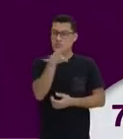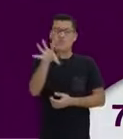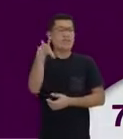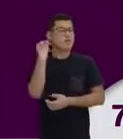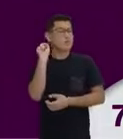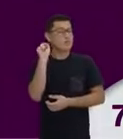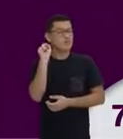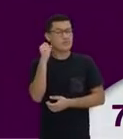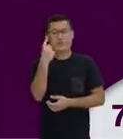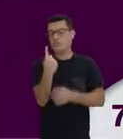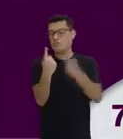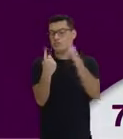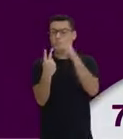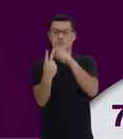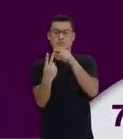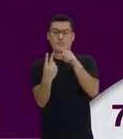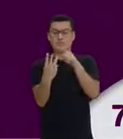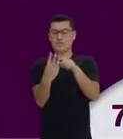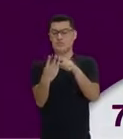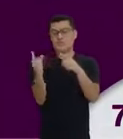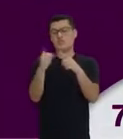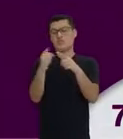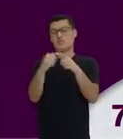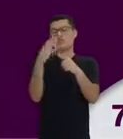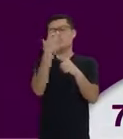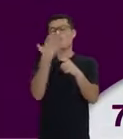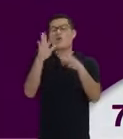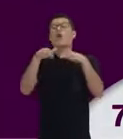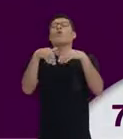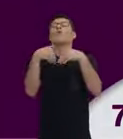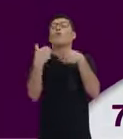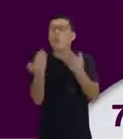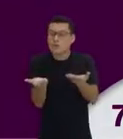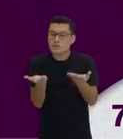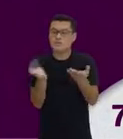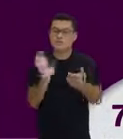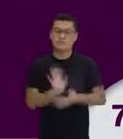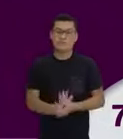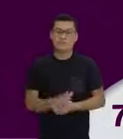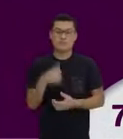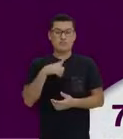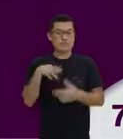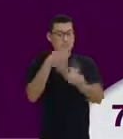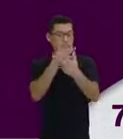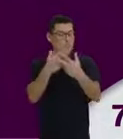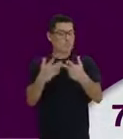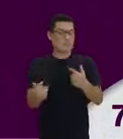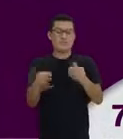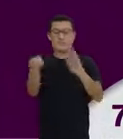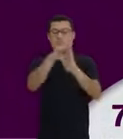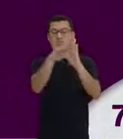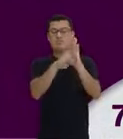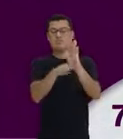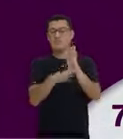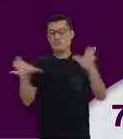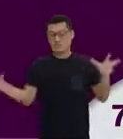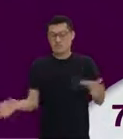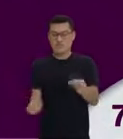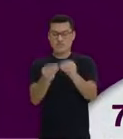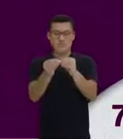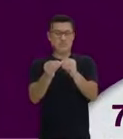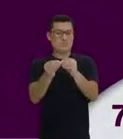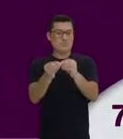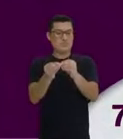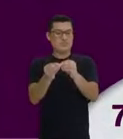escuta um ou mais tipos de música quais e aqui eu tem um conjunto de estilos